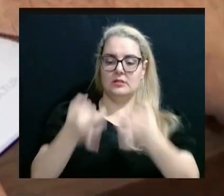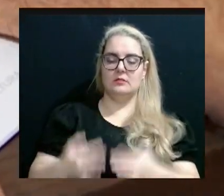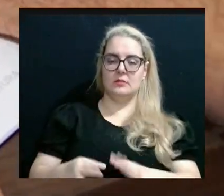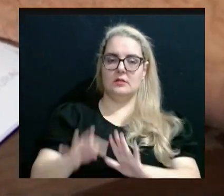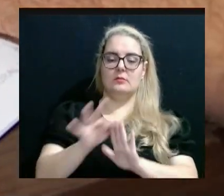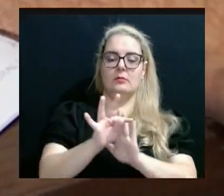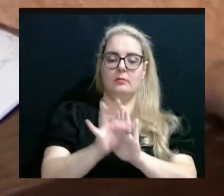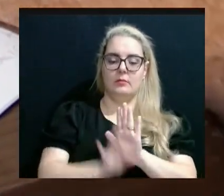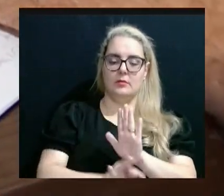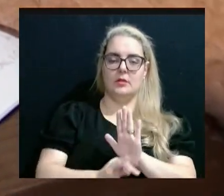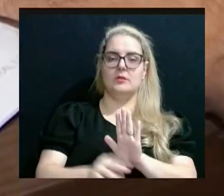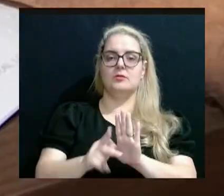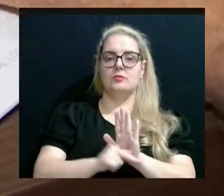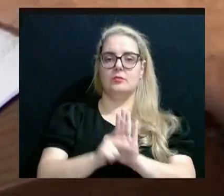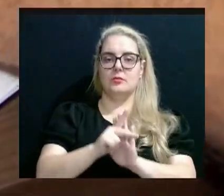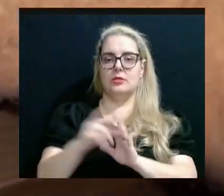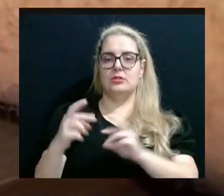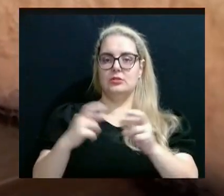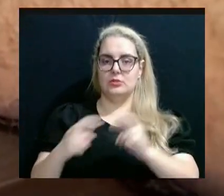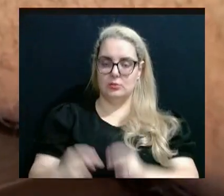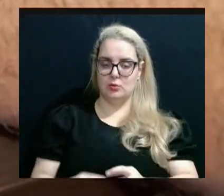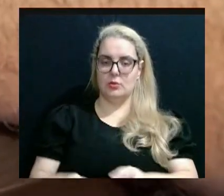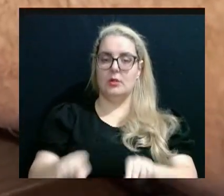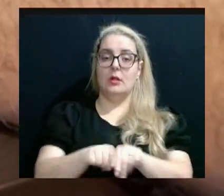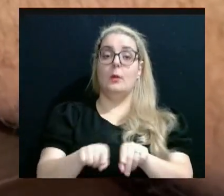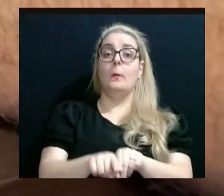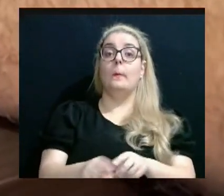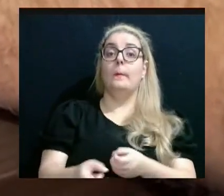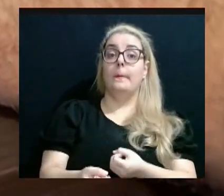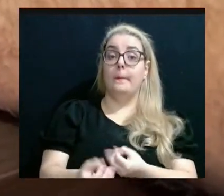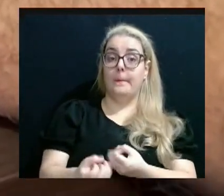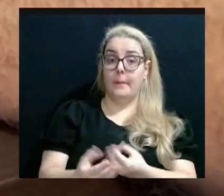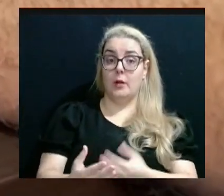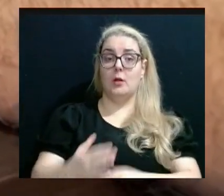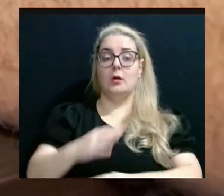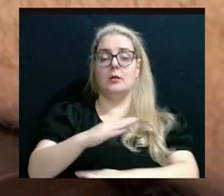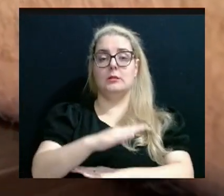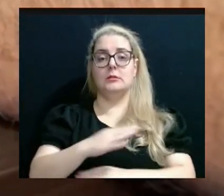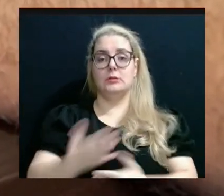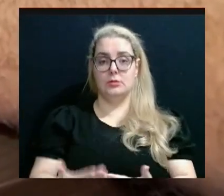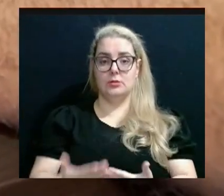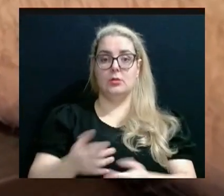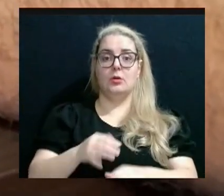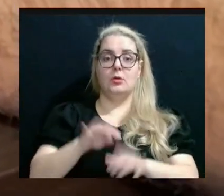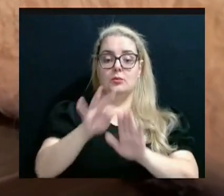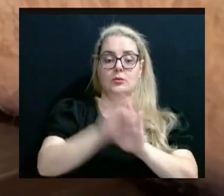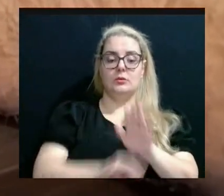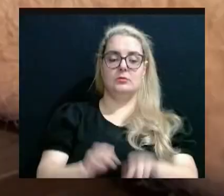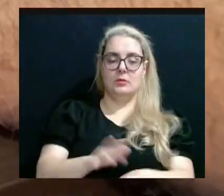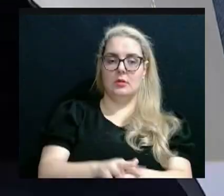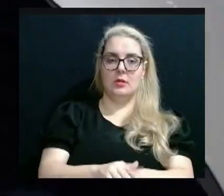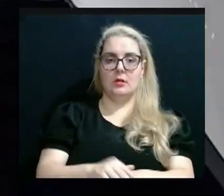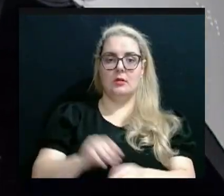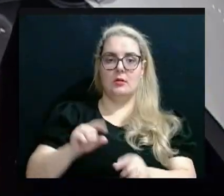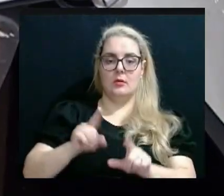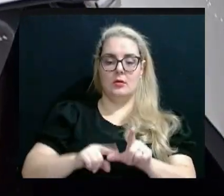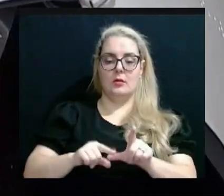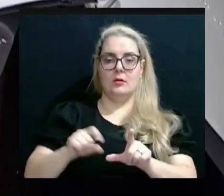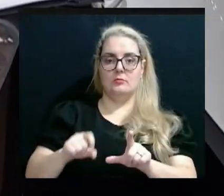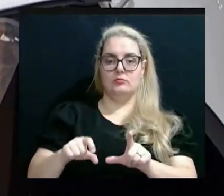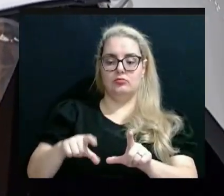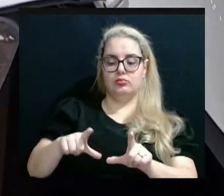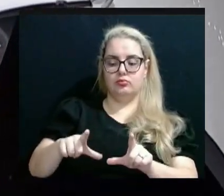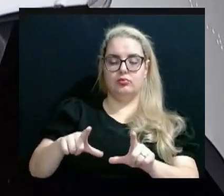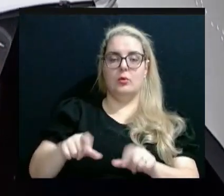serão analisados, além de informações da casa com textos em braille e também em letras maiores,